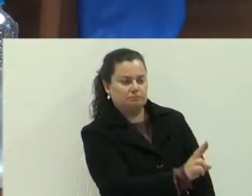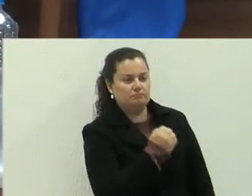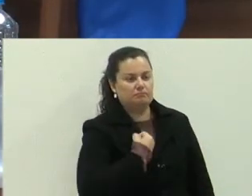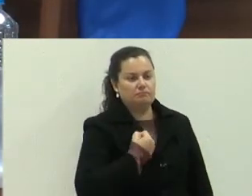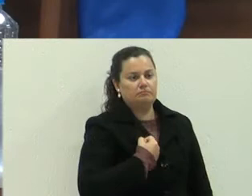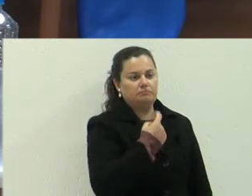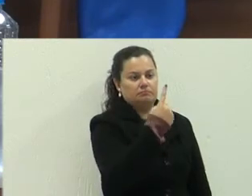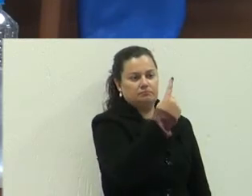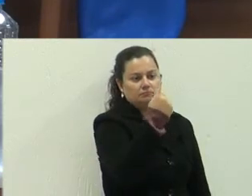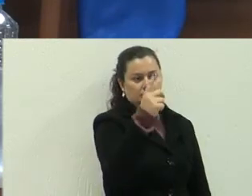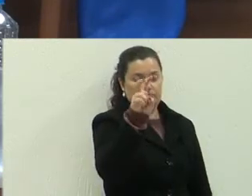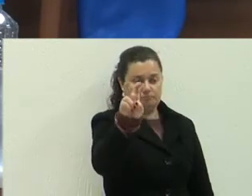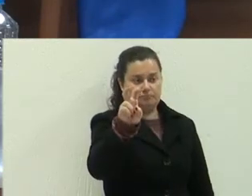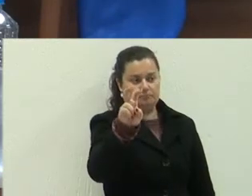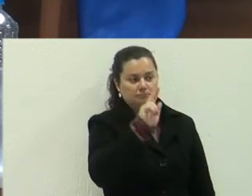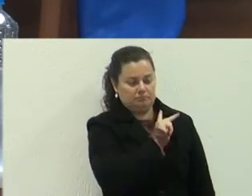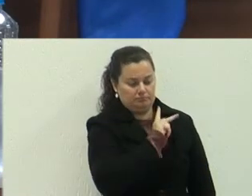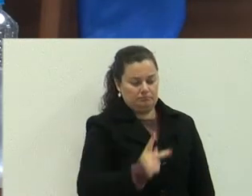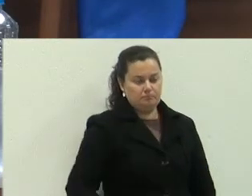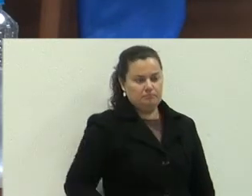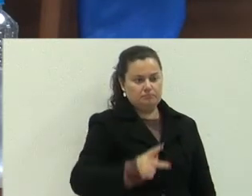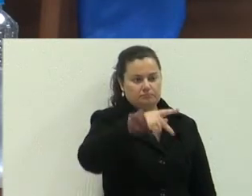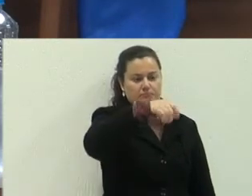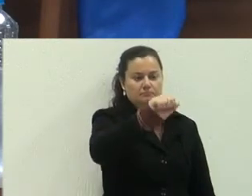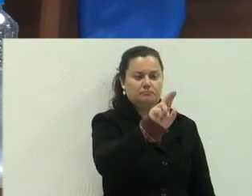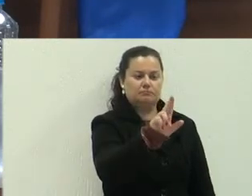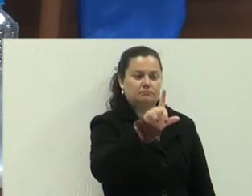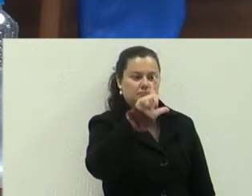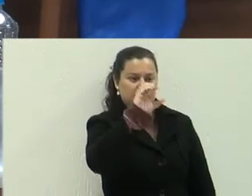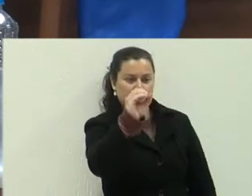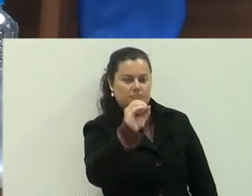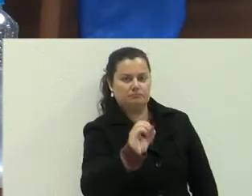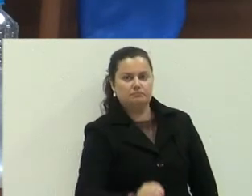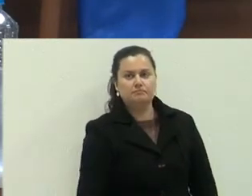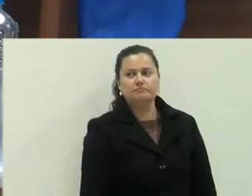requerimento 115 do vereador Paulo Rodrigo Melzi.